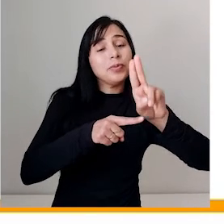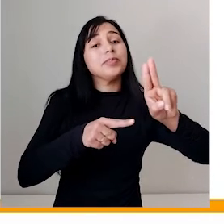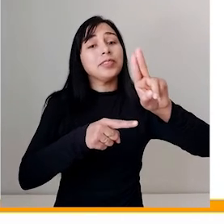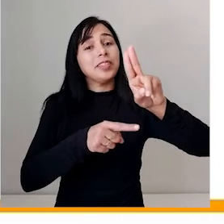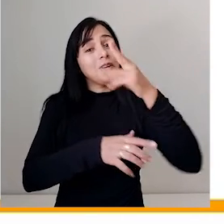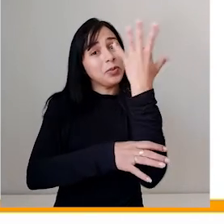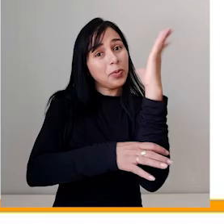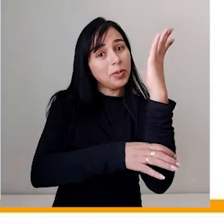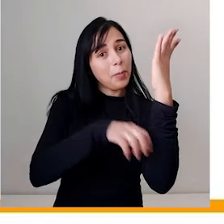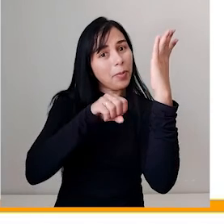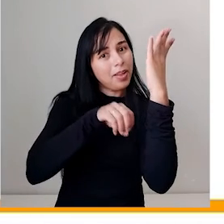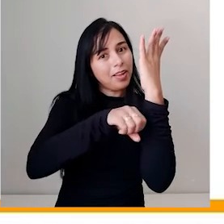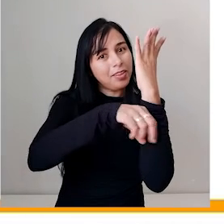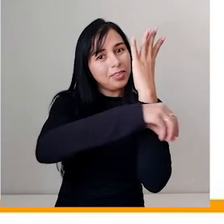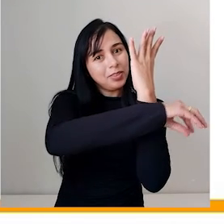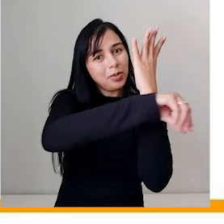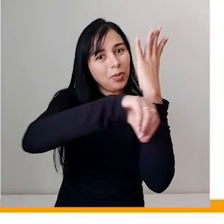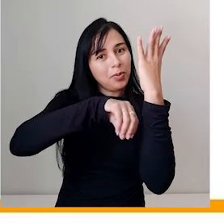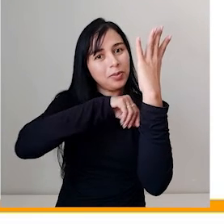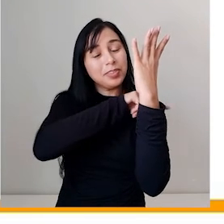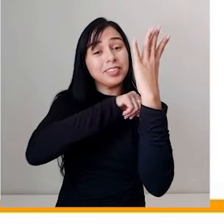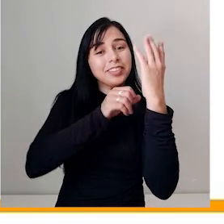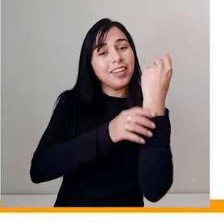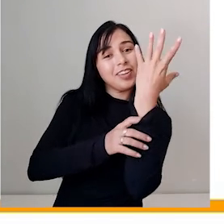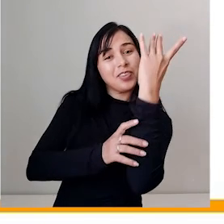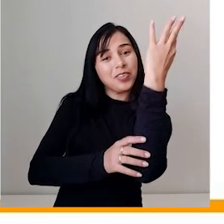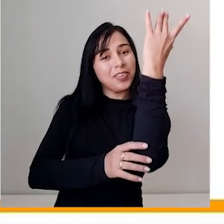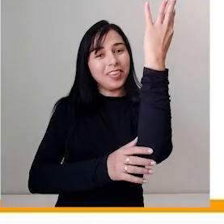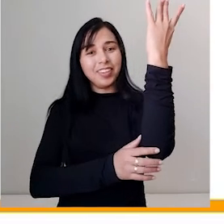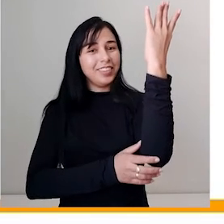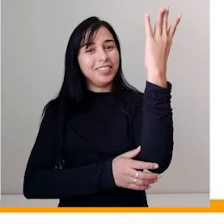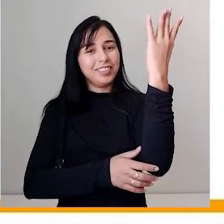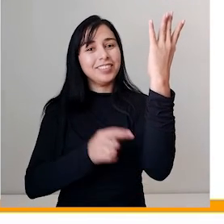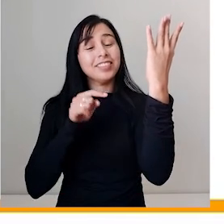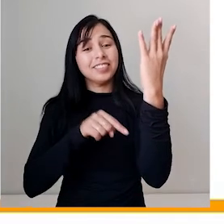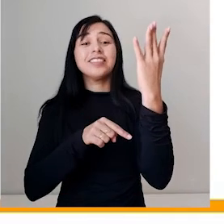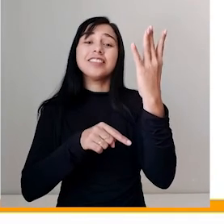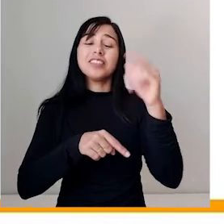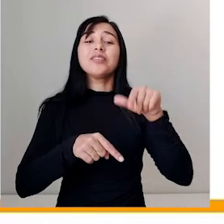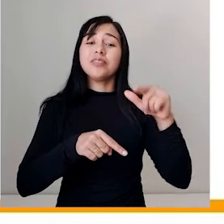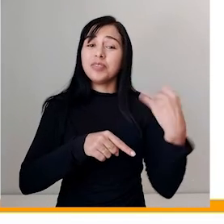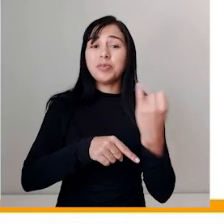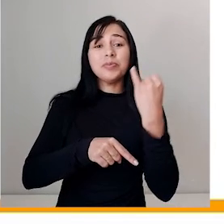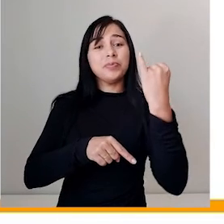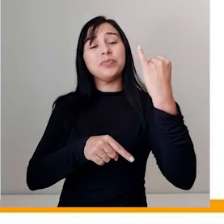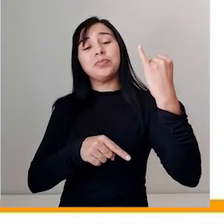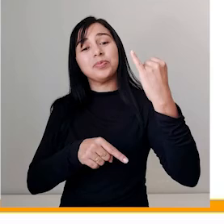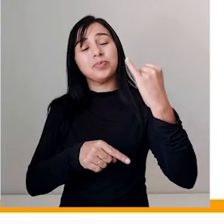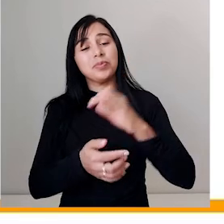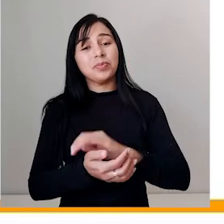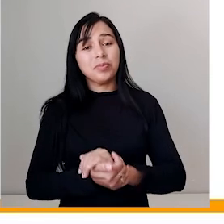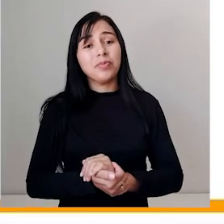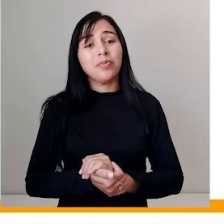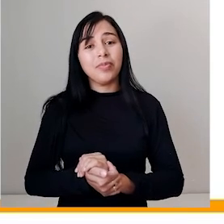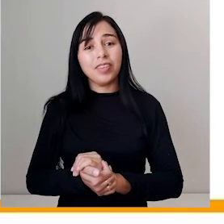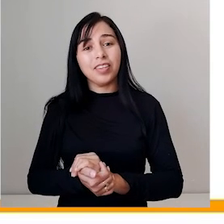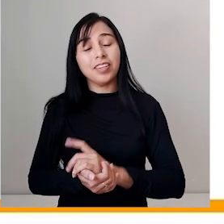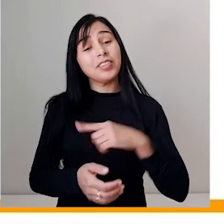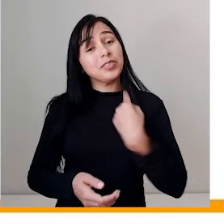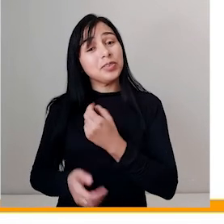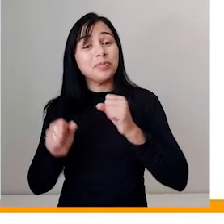como fertilizantes, fazendo com que cresçam novos alimentos que será utilizado em